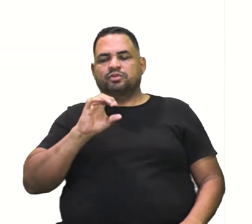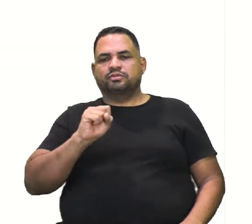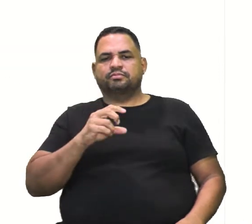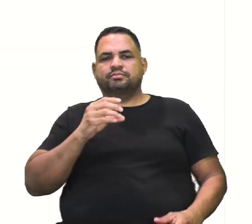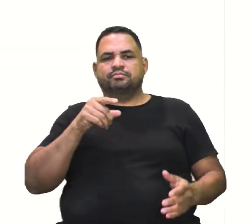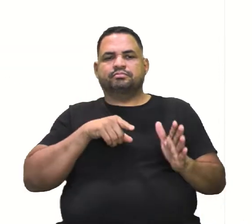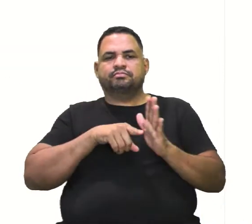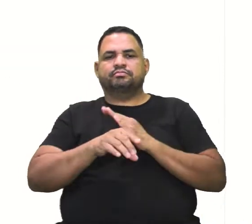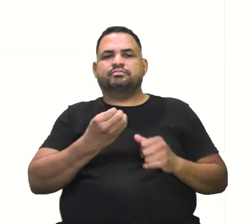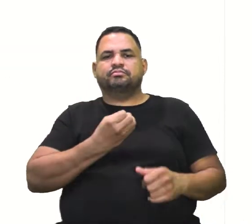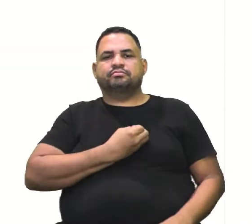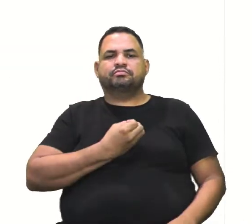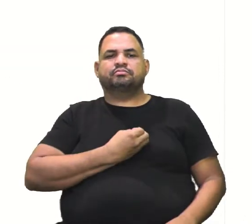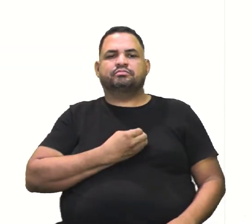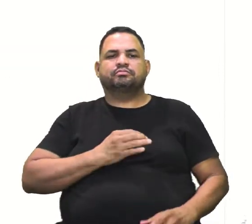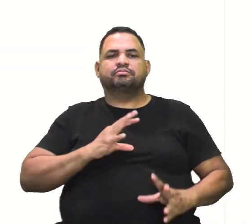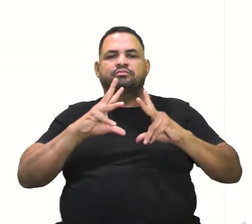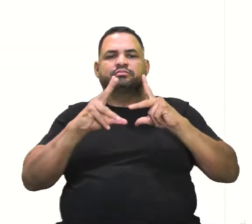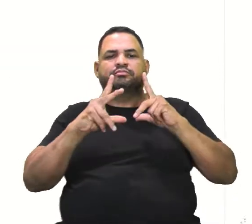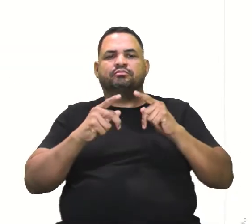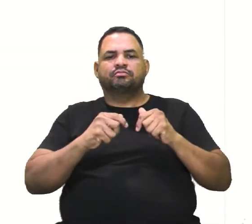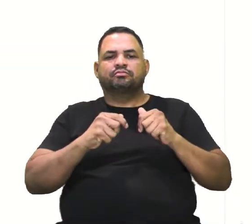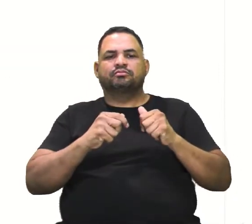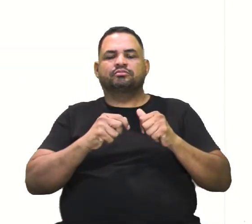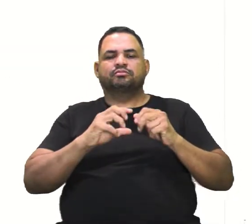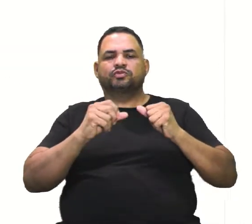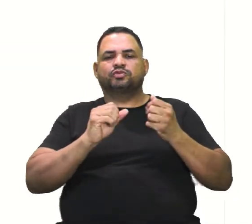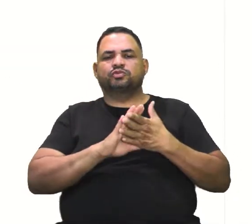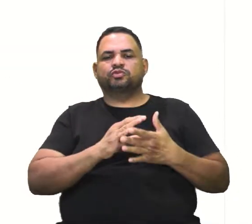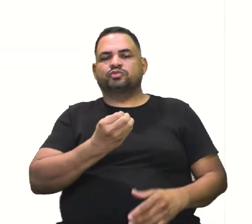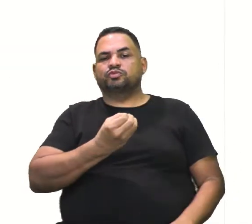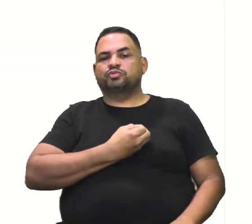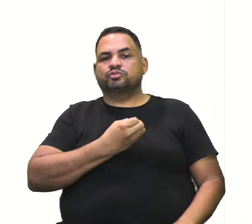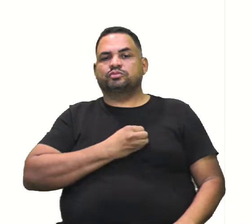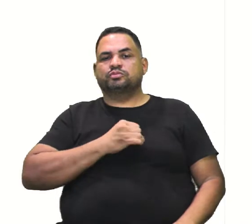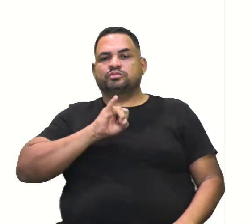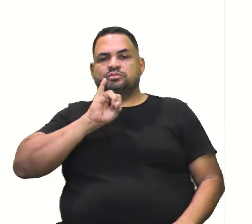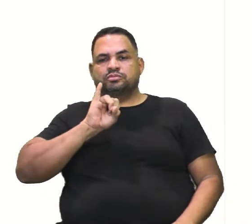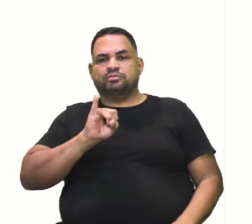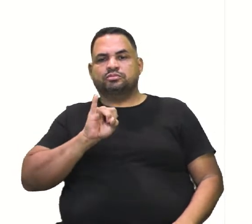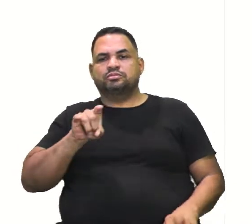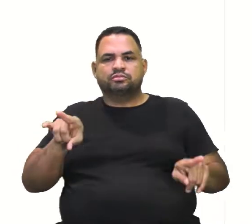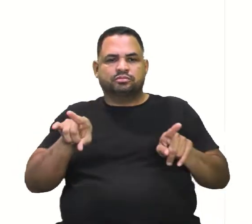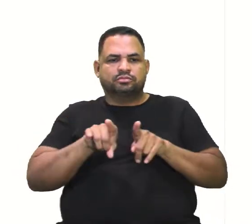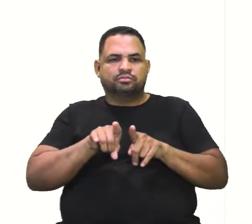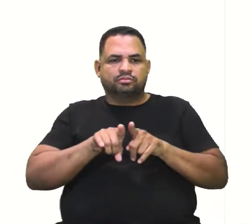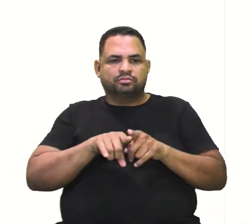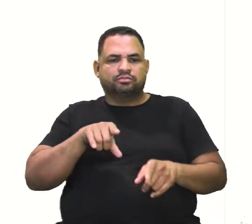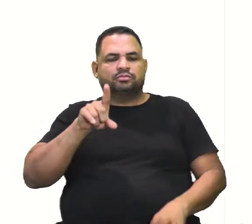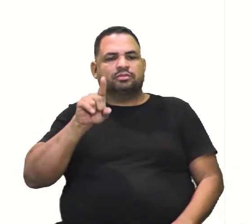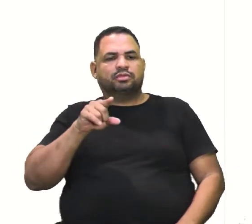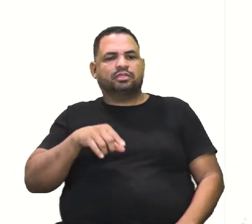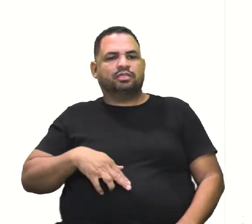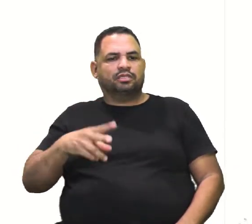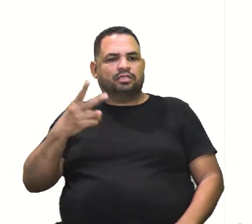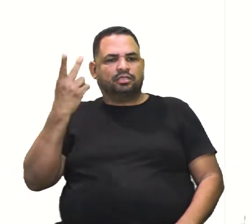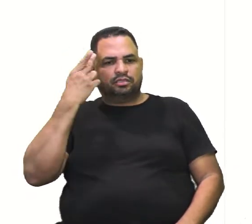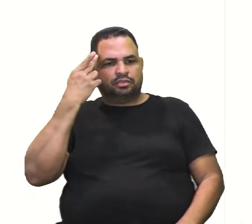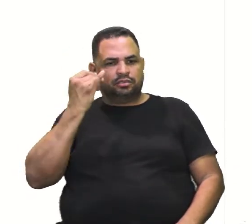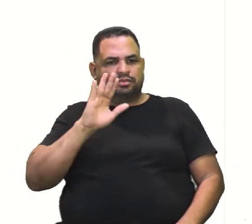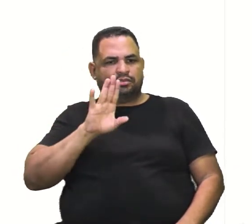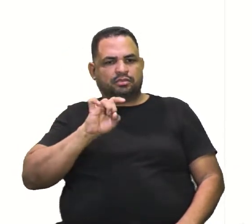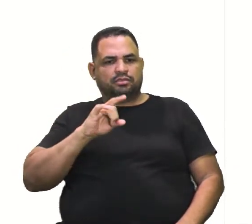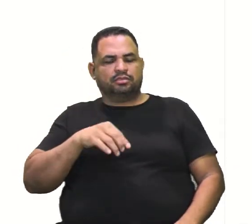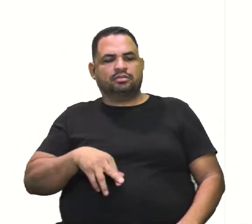Beleza. Pergunta de número 2. Todo número irracional também é natural, é